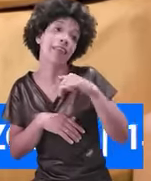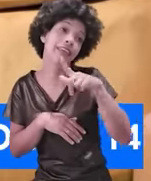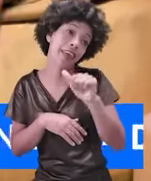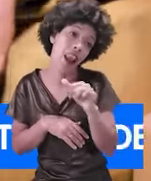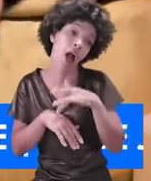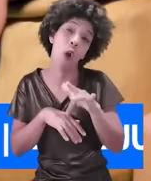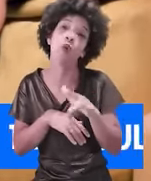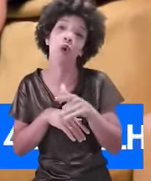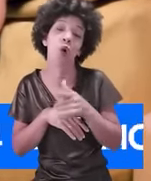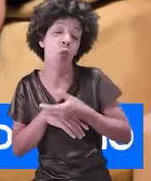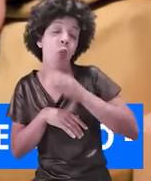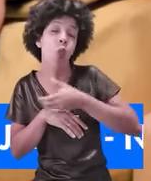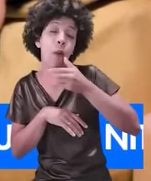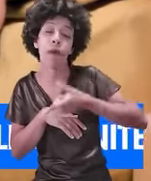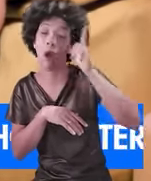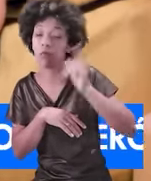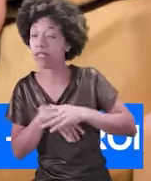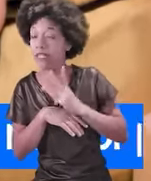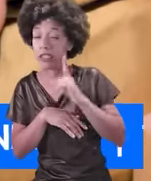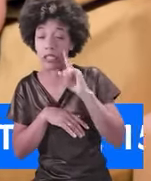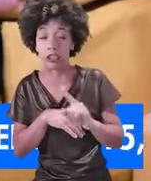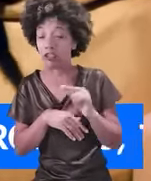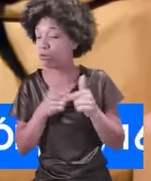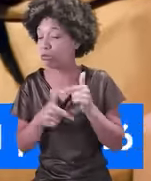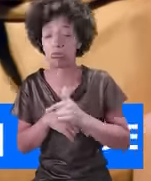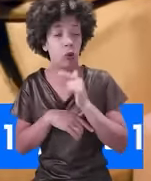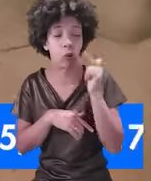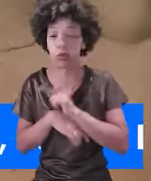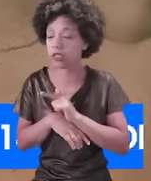ouro tomei uma ontem três dias sem trampar maconha